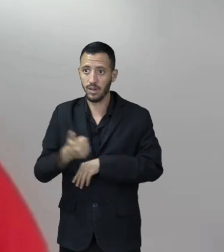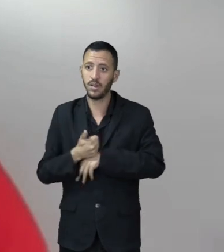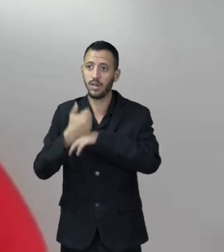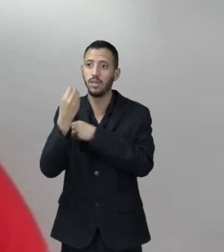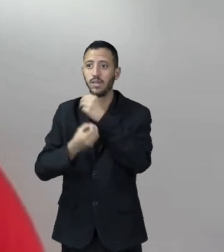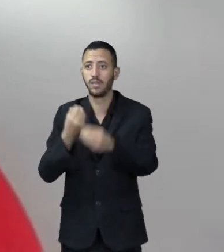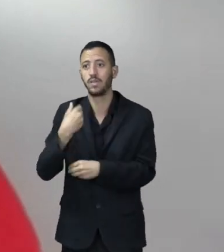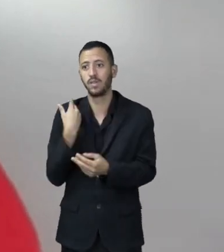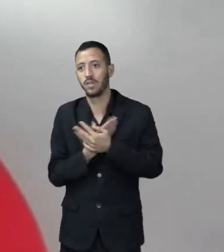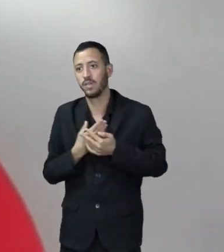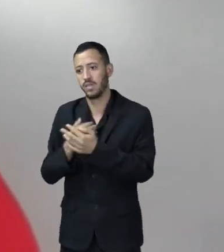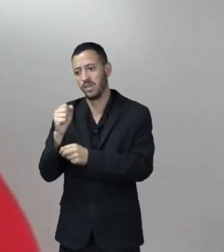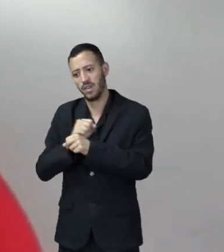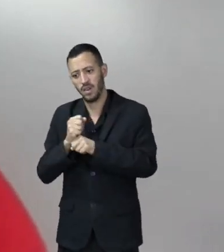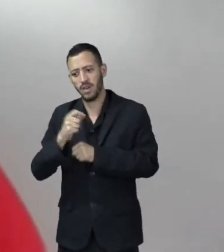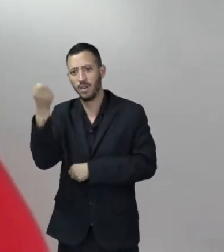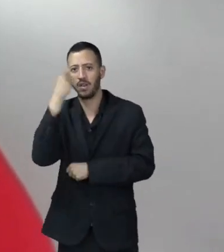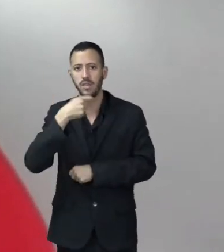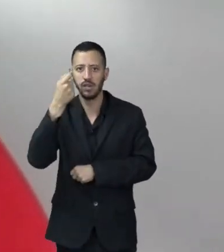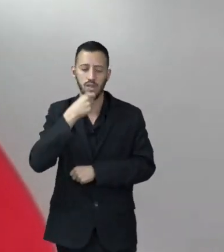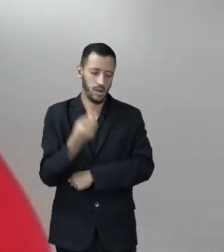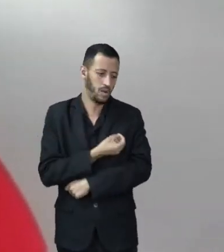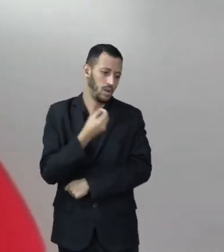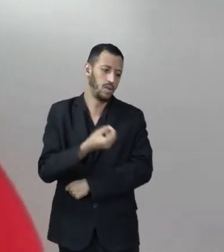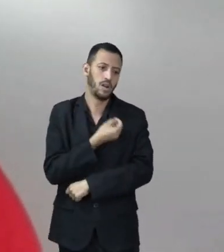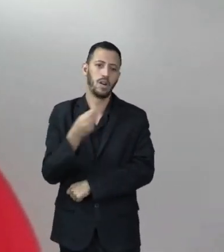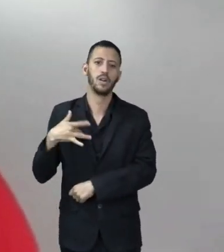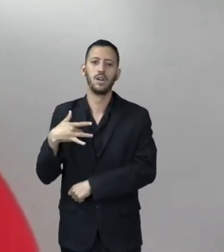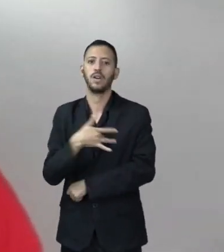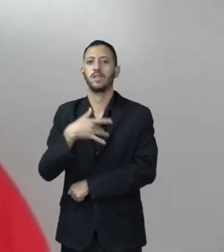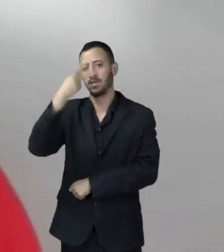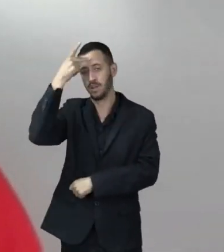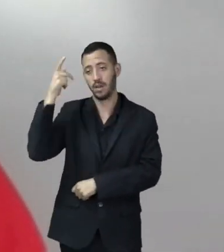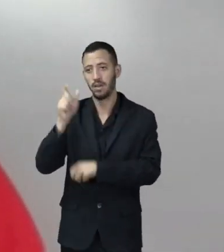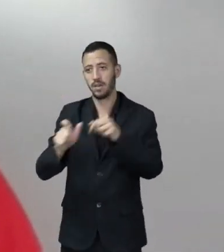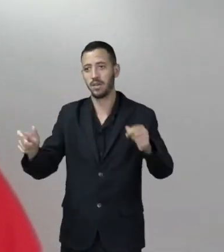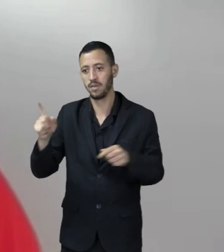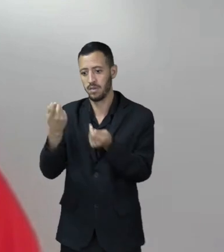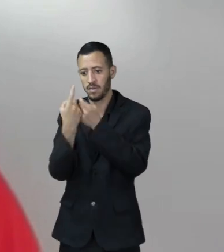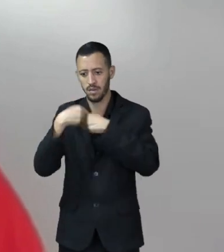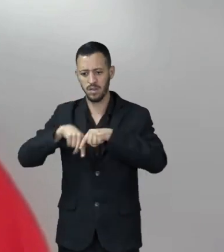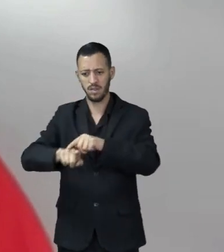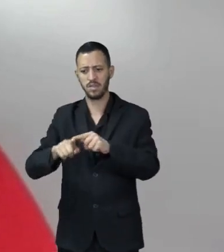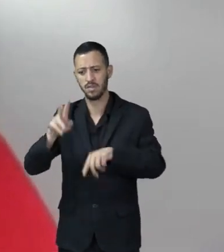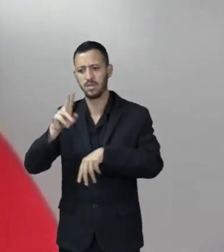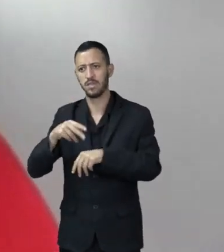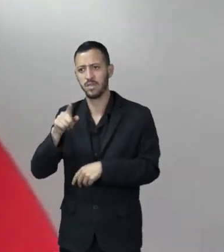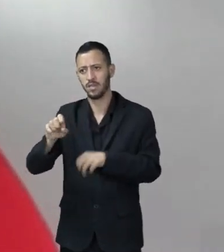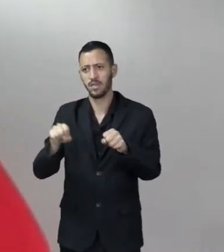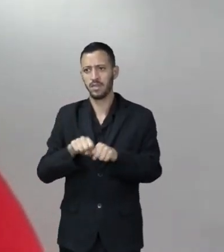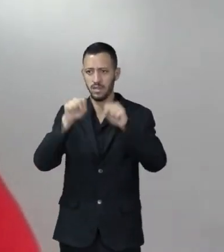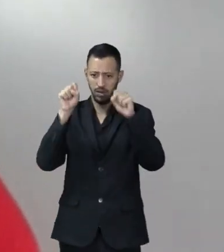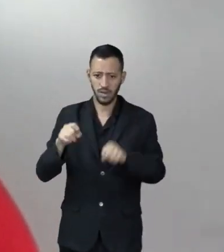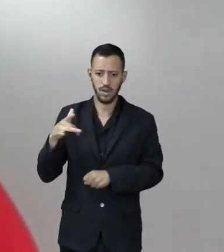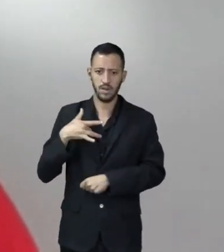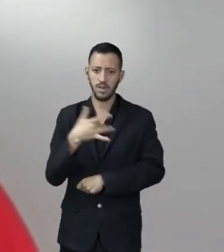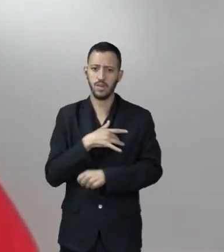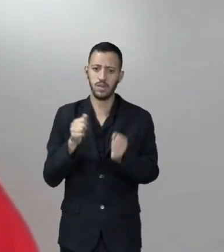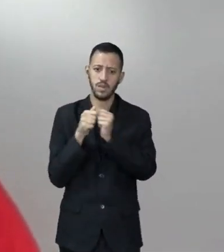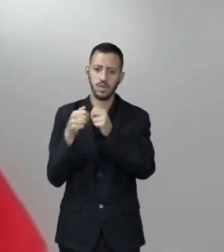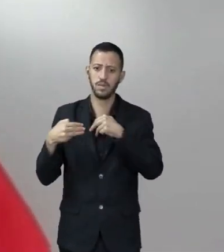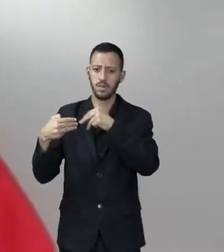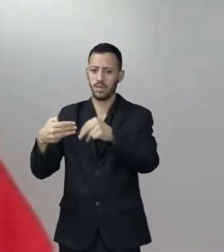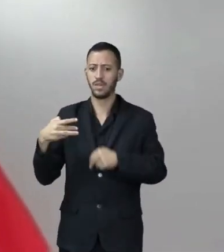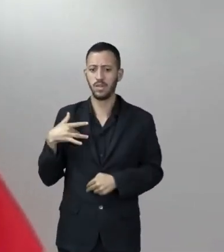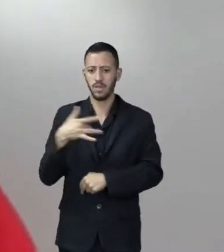como eu, que estudam por anos o medicamento, a vida e a saúde das pessoas. Então, numa parceria muito profícua entre o Sistema Único de Saúde, por meio do Ministério da